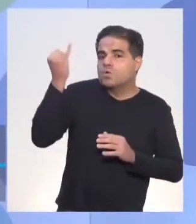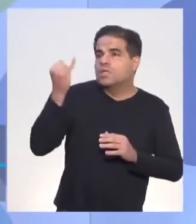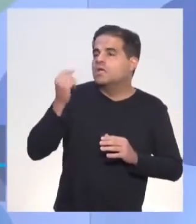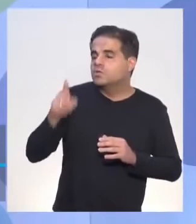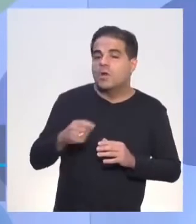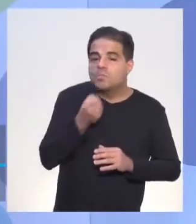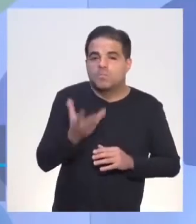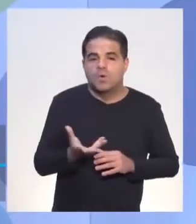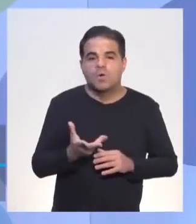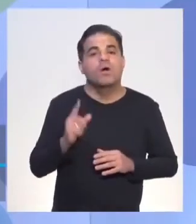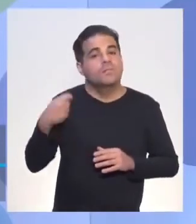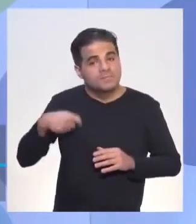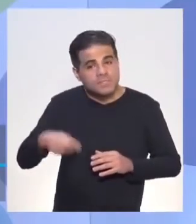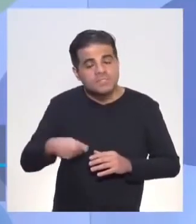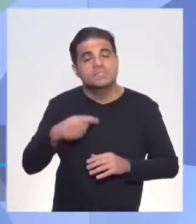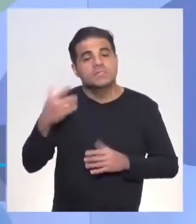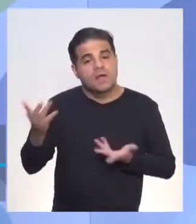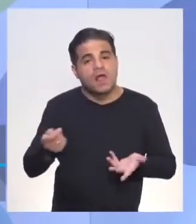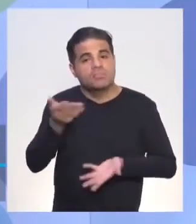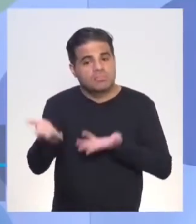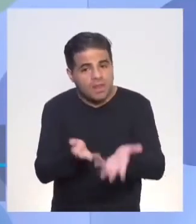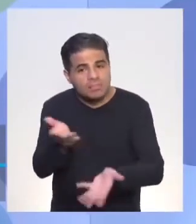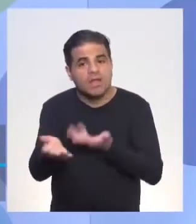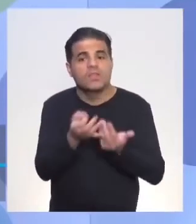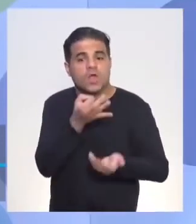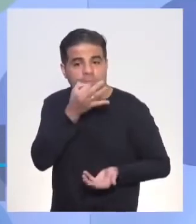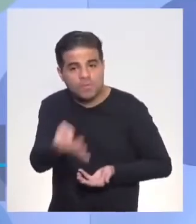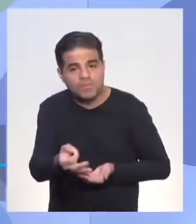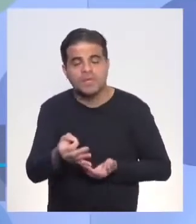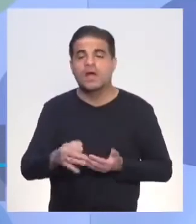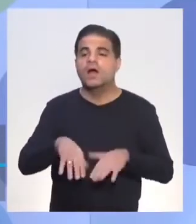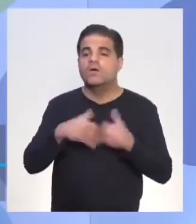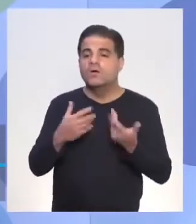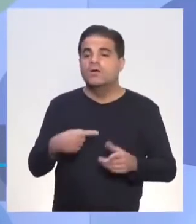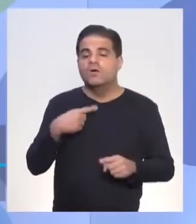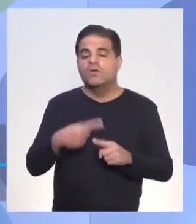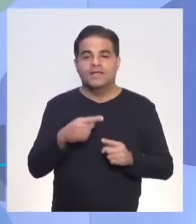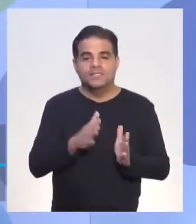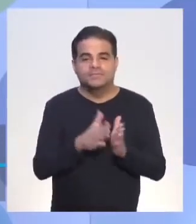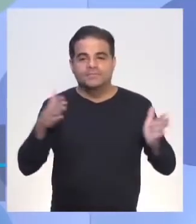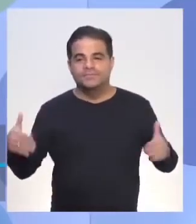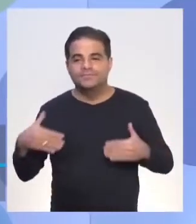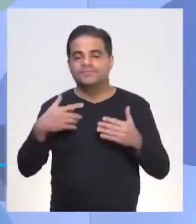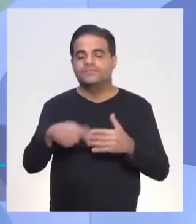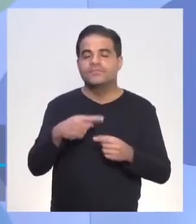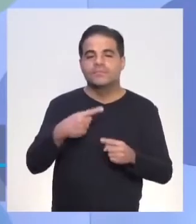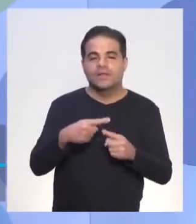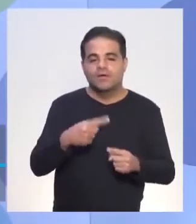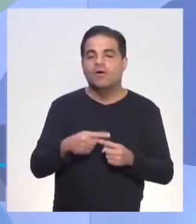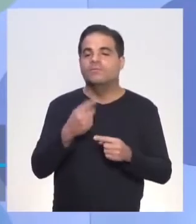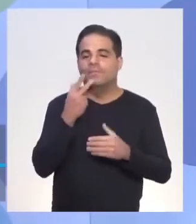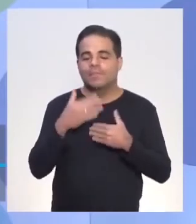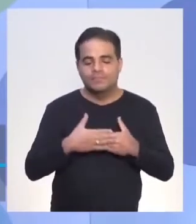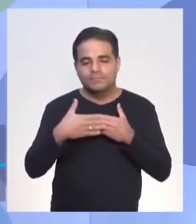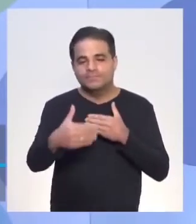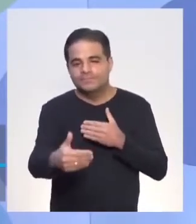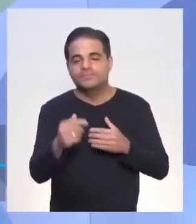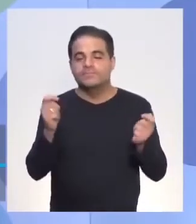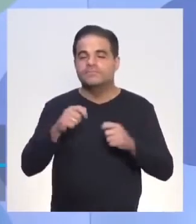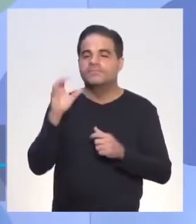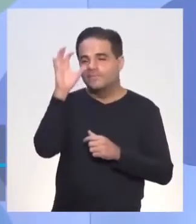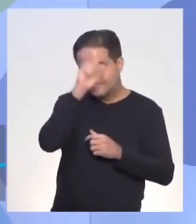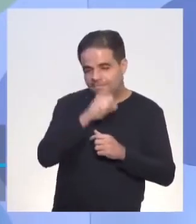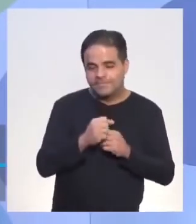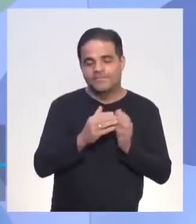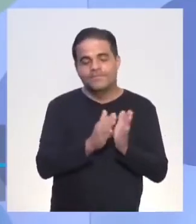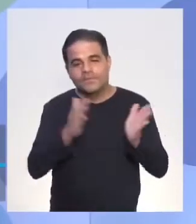boa, mas ela tem que ser sempre tratada como opinião, porque eu posso desconstruí-la, de alguma forma, e você pode aprender com isso, tá?